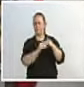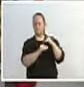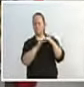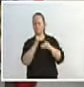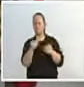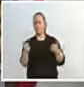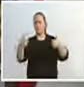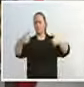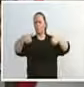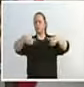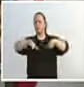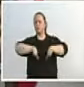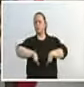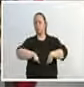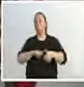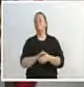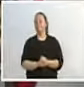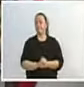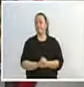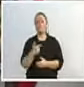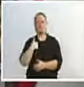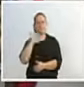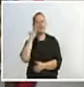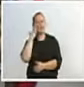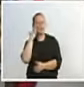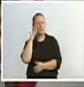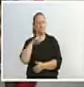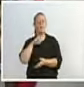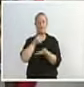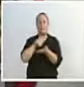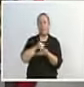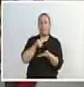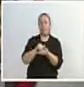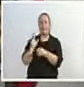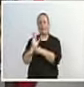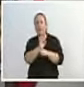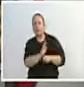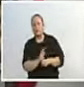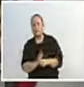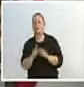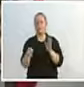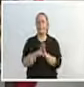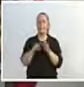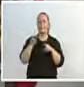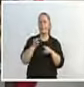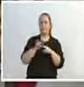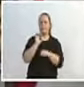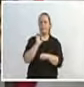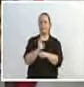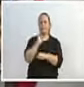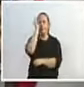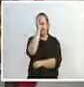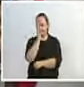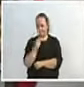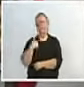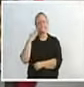Embora a gestão da saúde seja tripartite, em nível de município, de estado e do Brasil, o que nós temos visto, e Blumenau